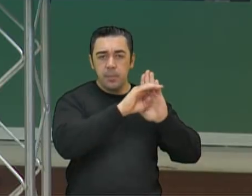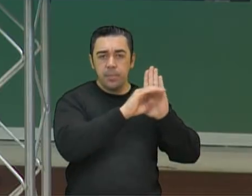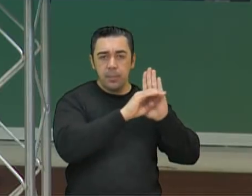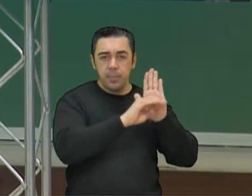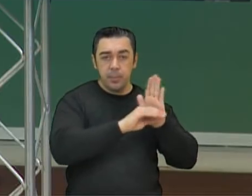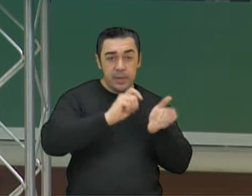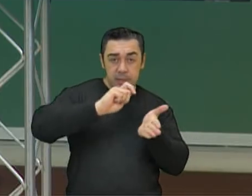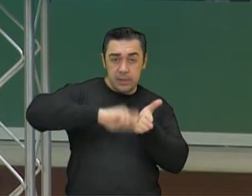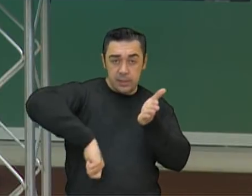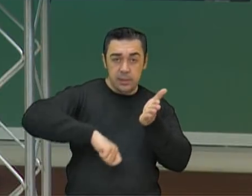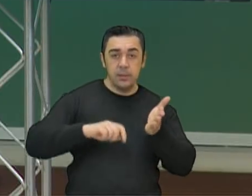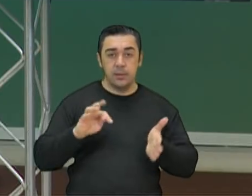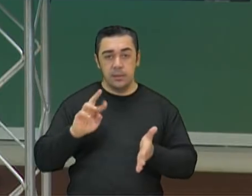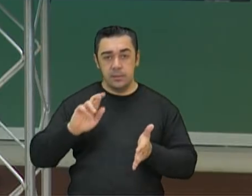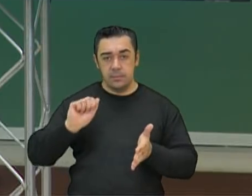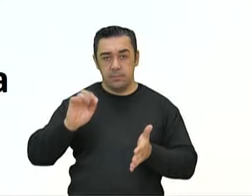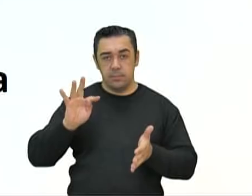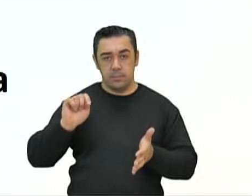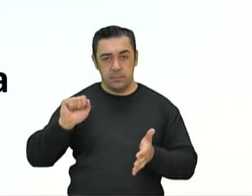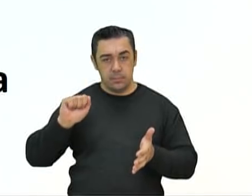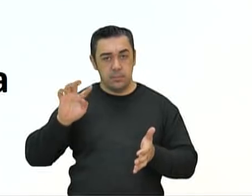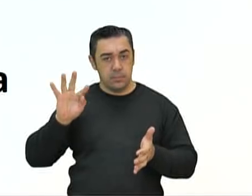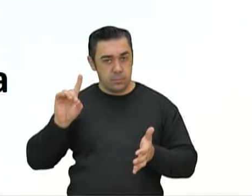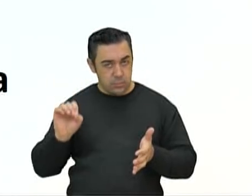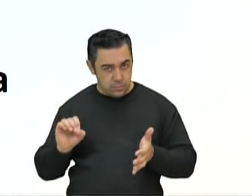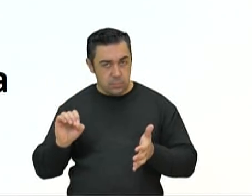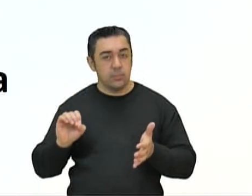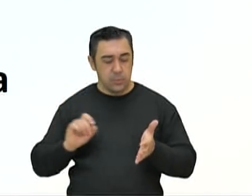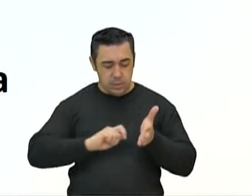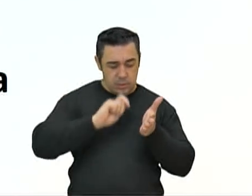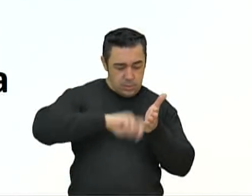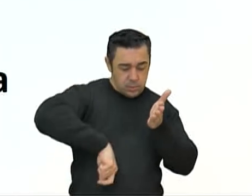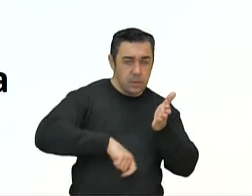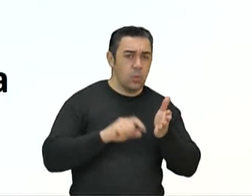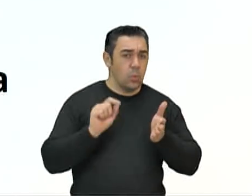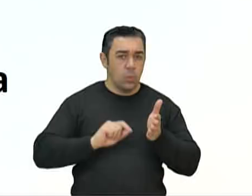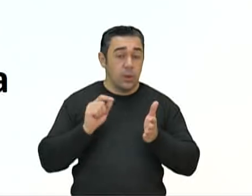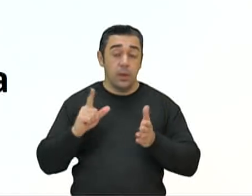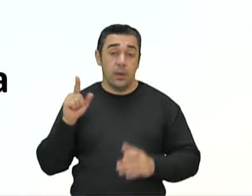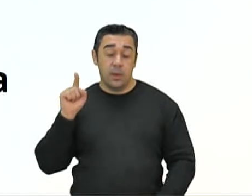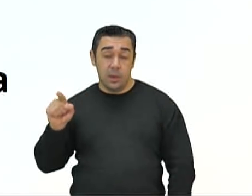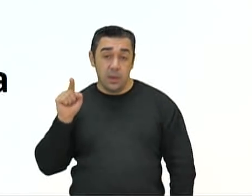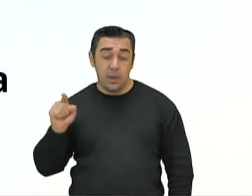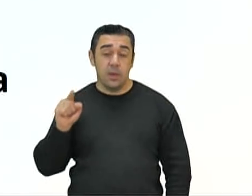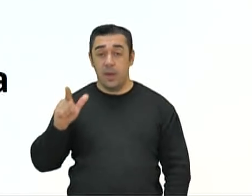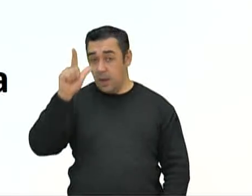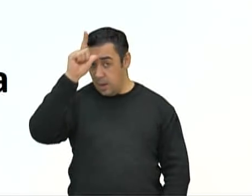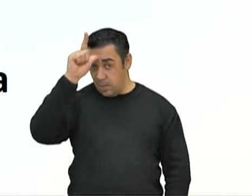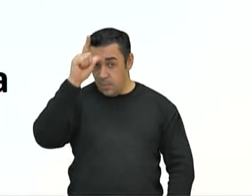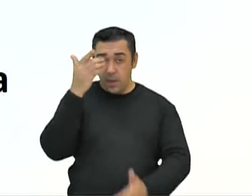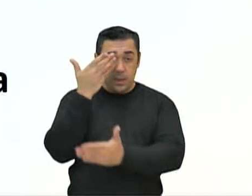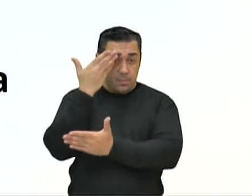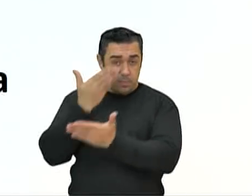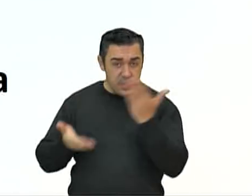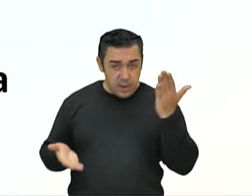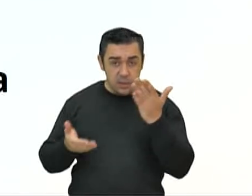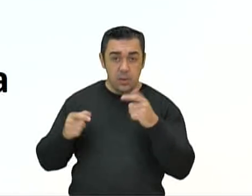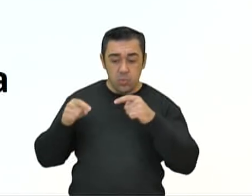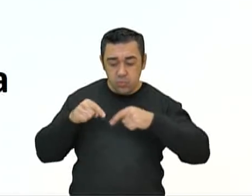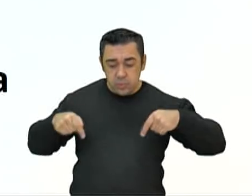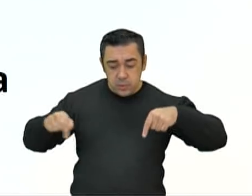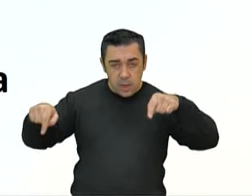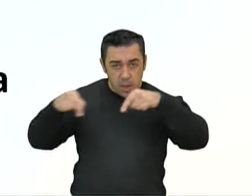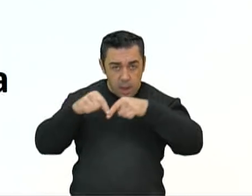a gente já falou dele, que obrigavam a ceder territórios, pagar indenizações